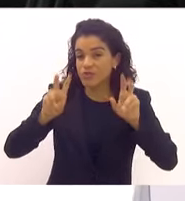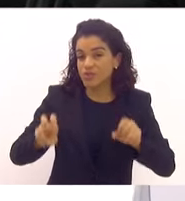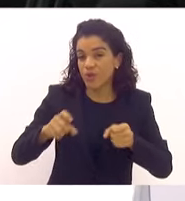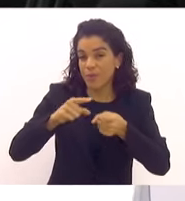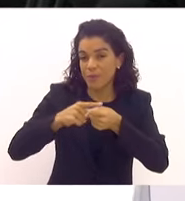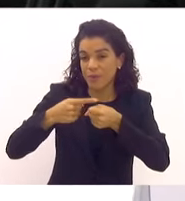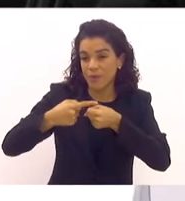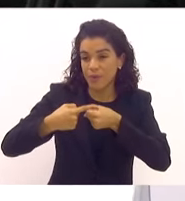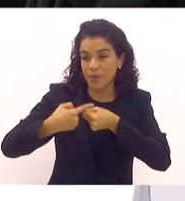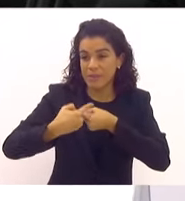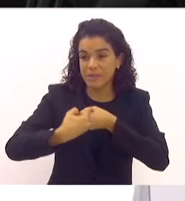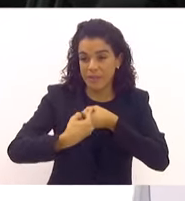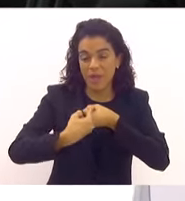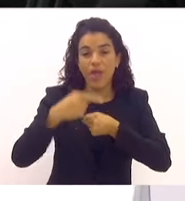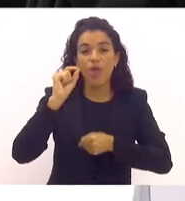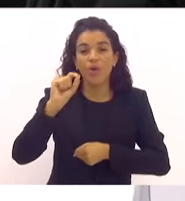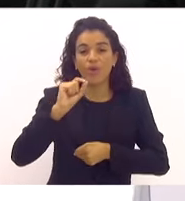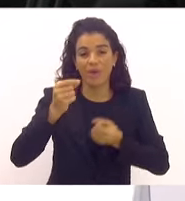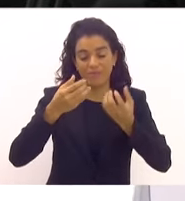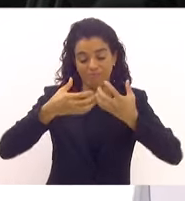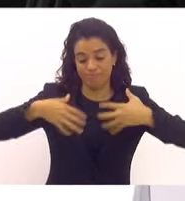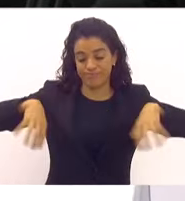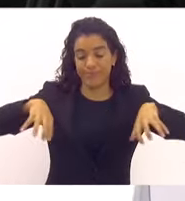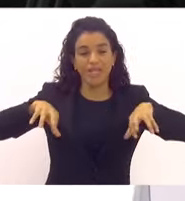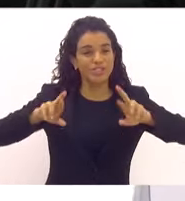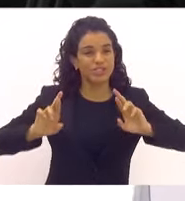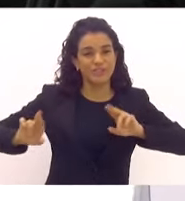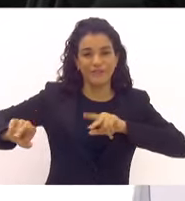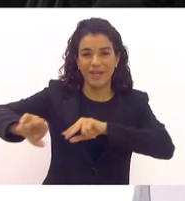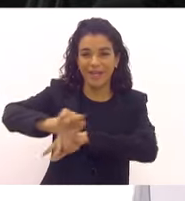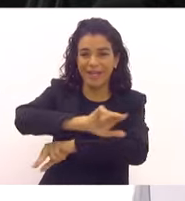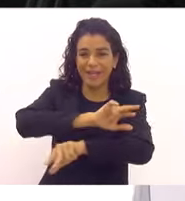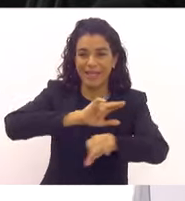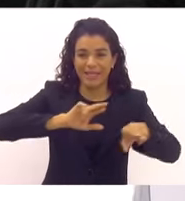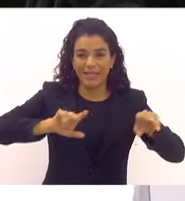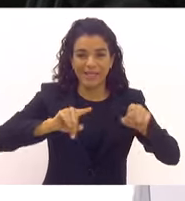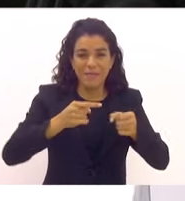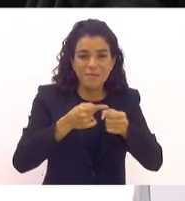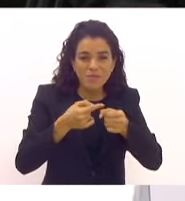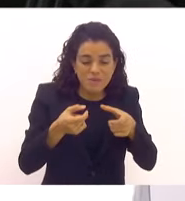são distintas, né? Tem município pequeno, senhor